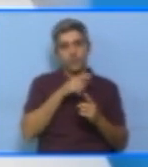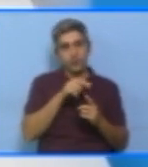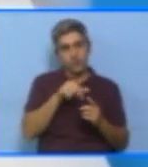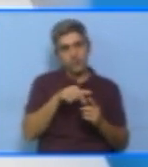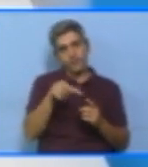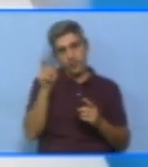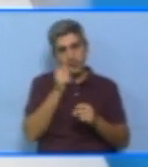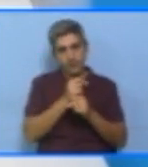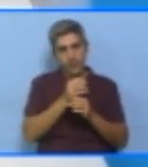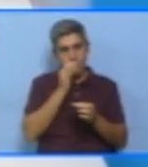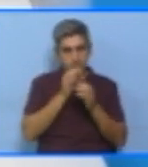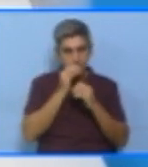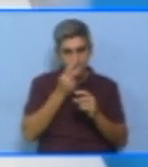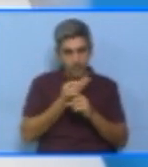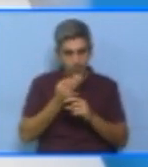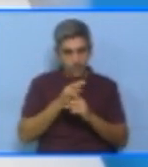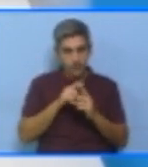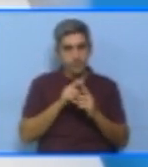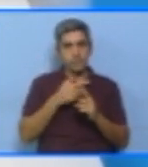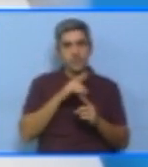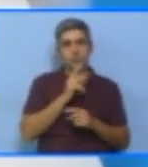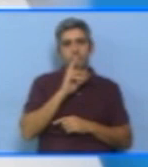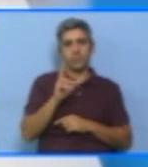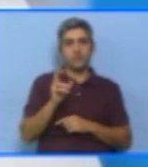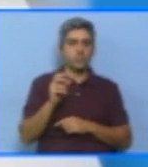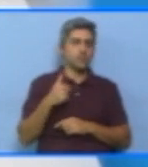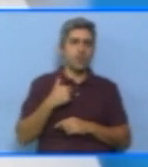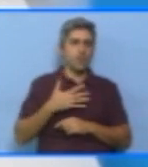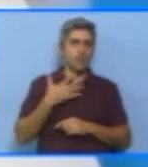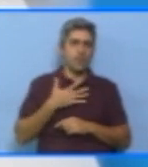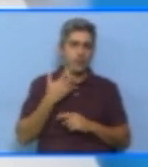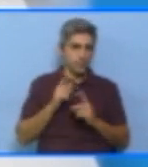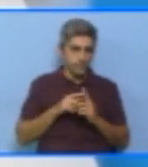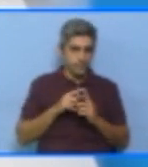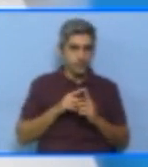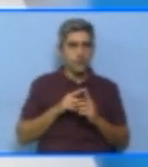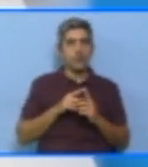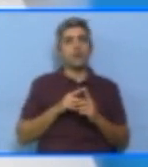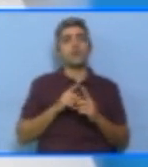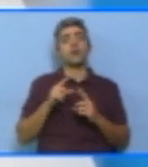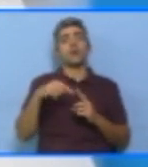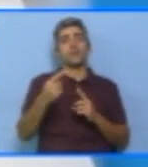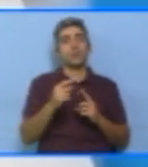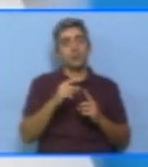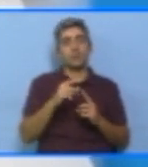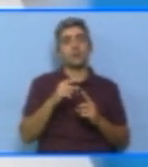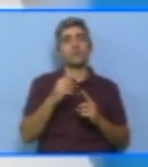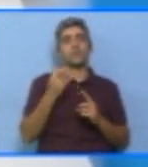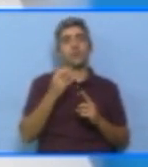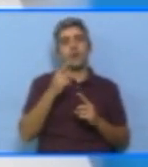hoje trabalhar na vinha. Mas ele respondeu-lhe: Não quero. Depois,